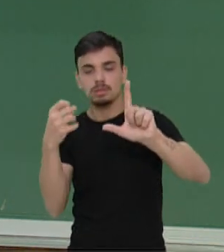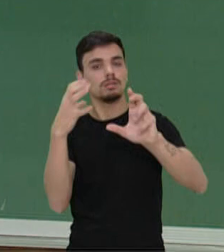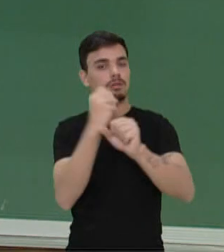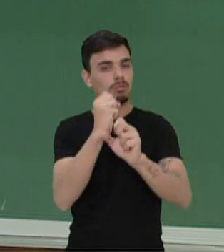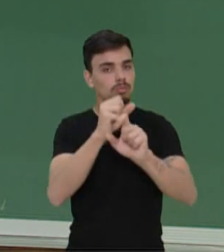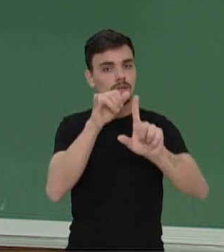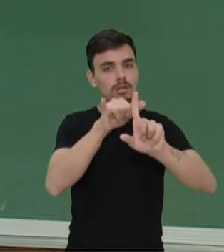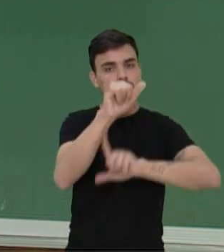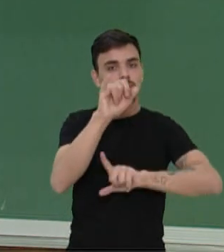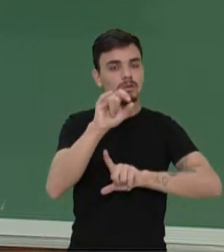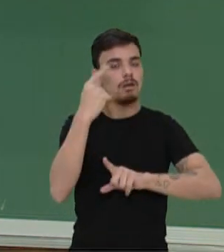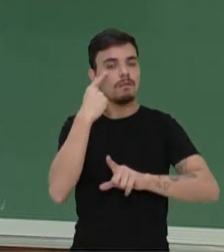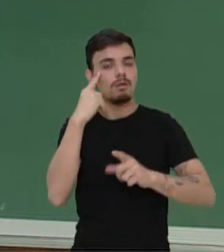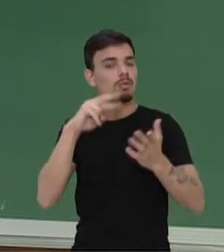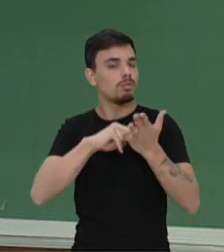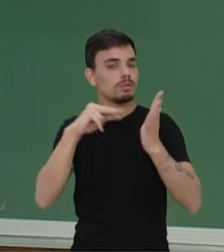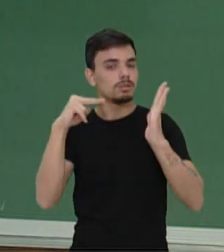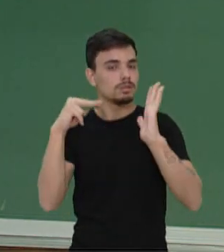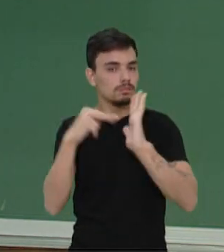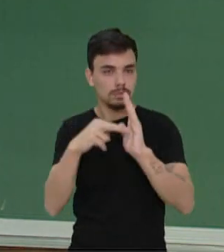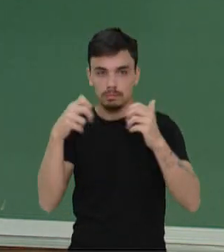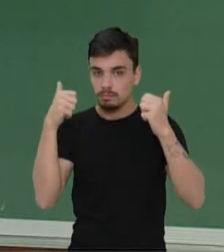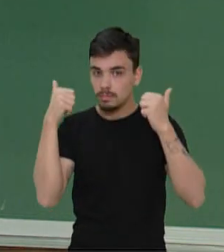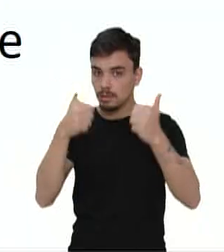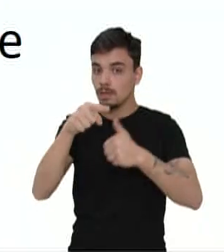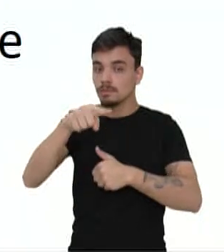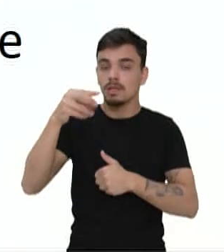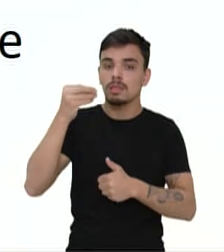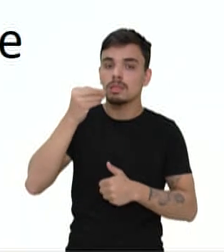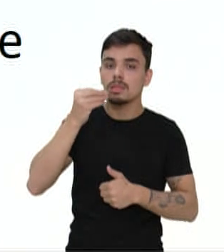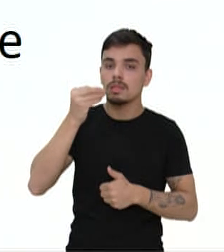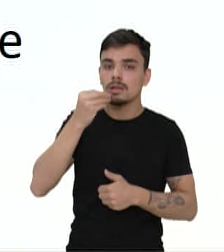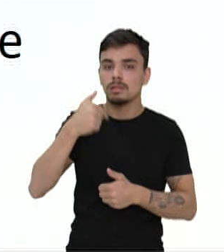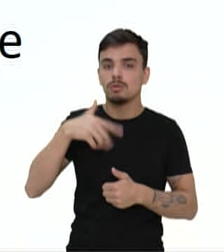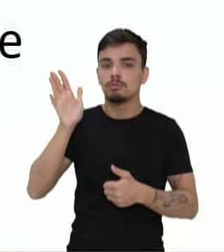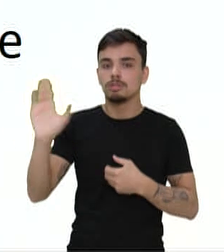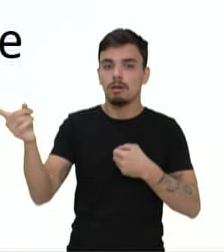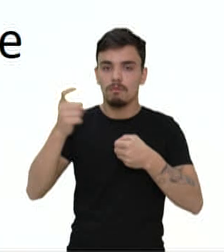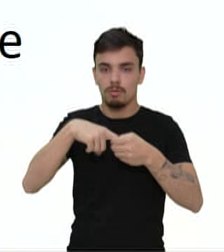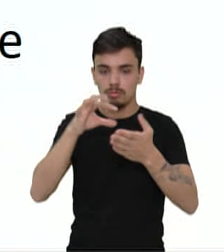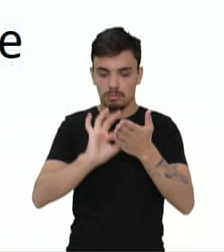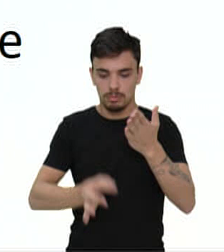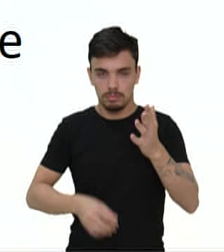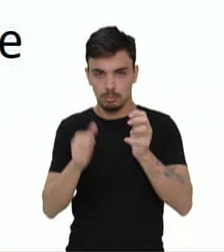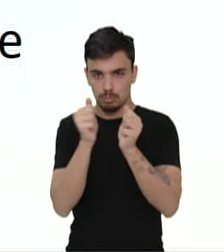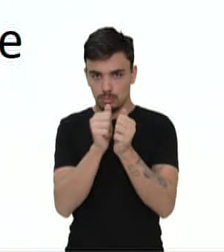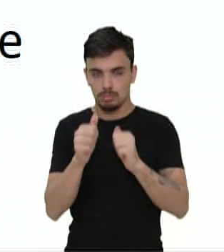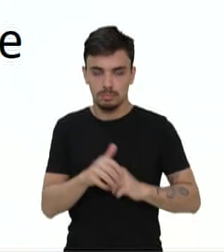significa esse y do vértice. Beleza? Tenta fazer lá então e eu já volto com a solução.